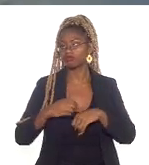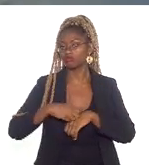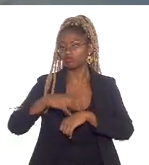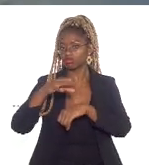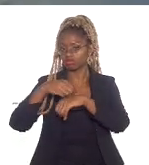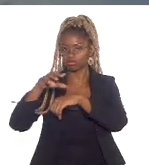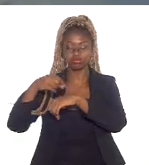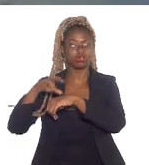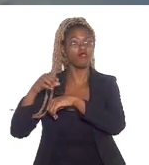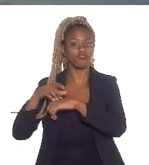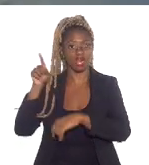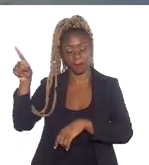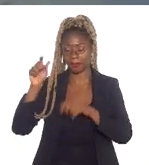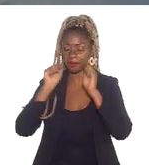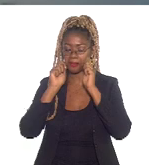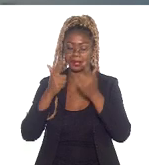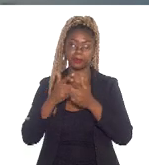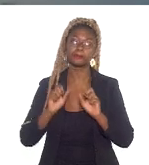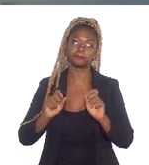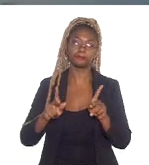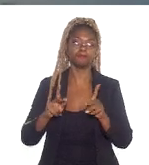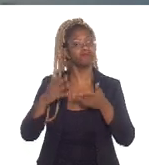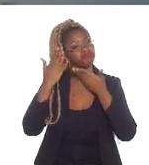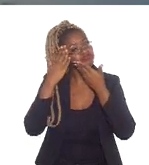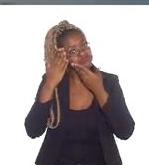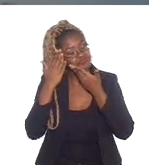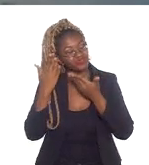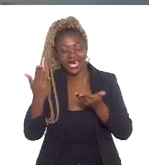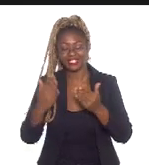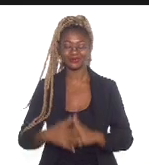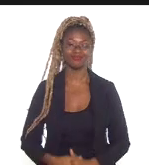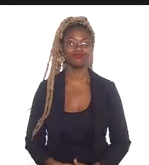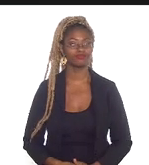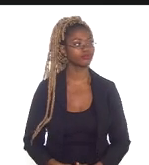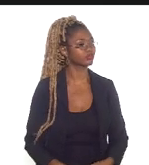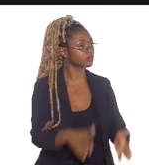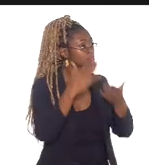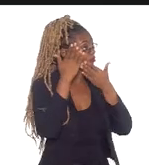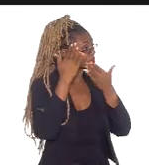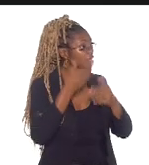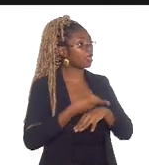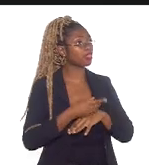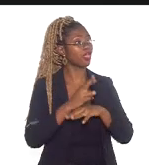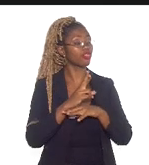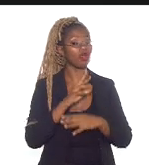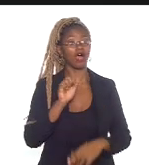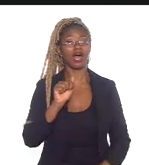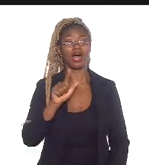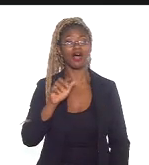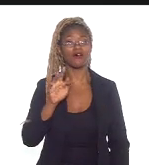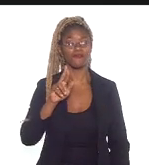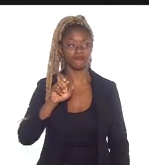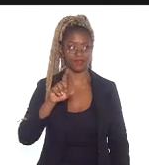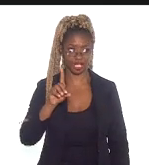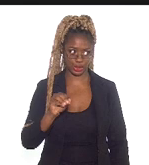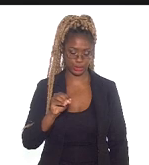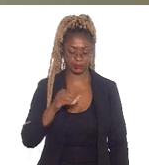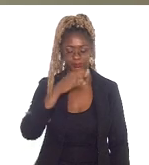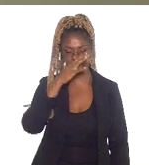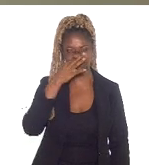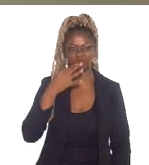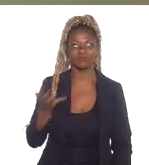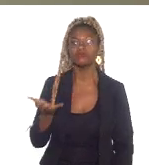para enviar para a Assembleia Legislativa. Muito obrigado. Obrigado, doutor Alfredo Renault. Eu